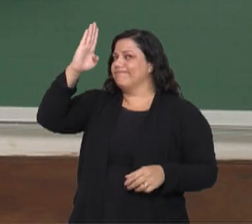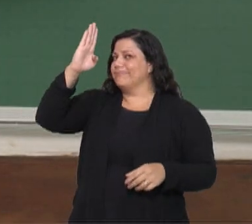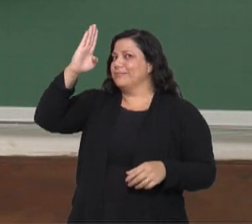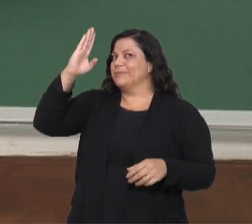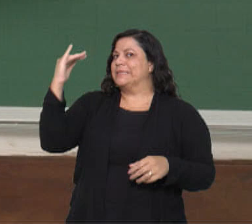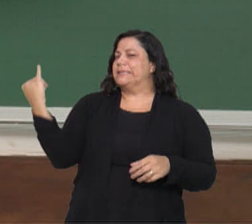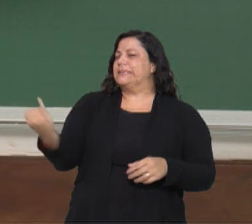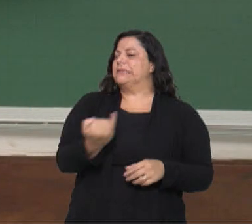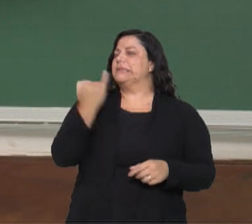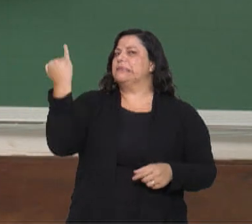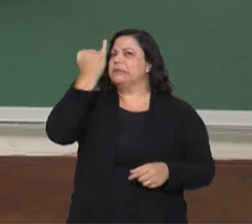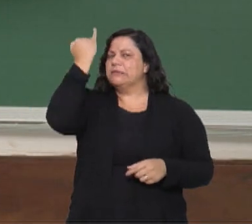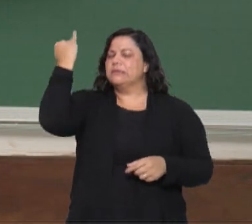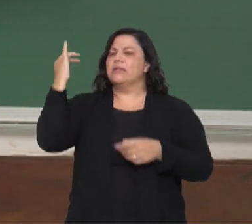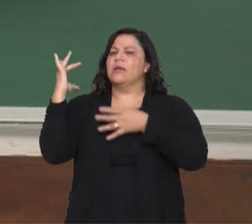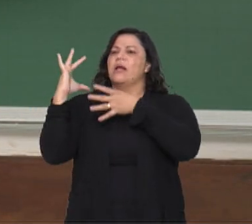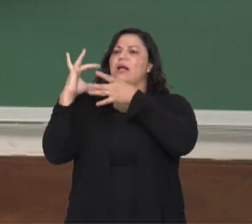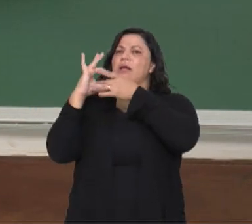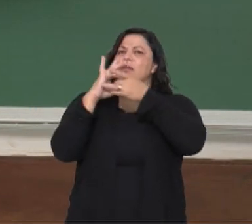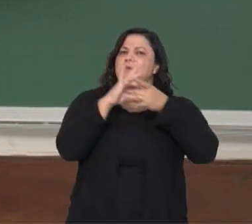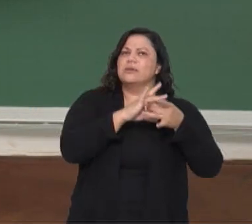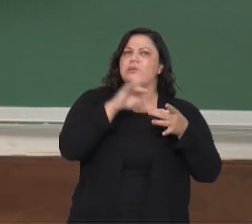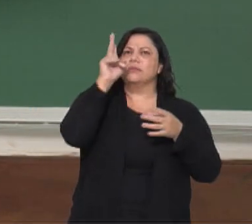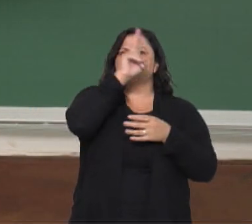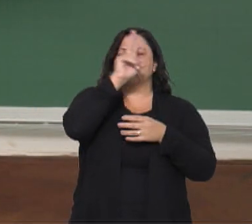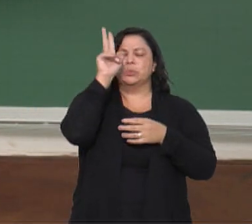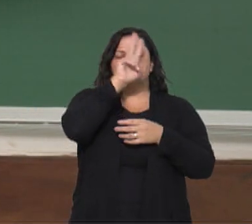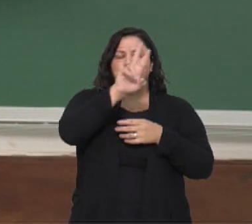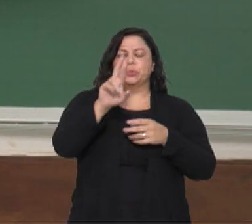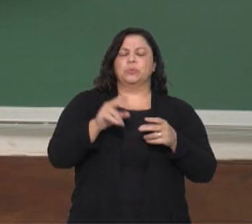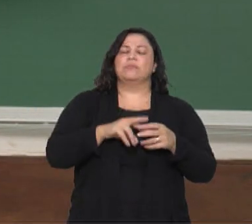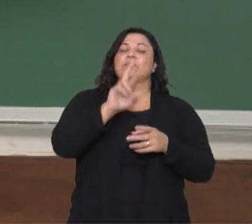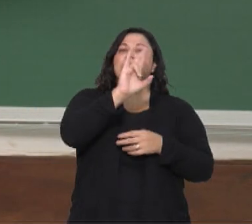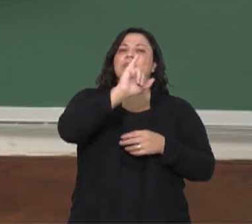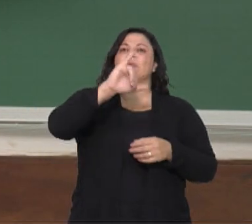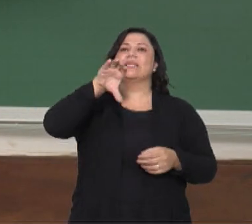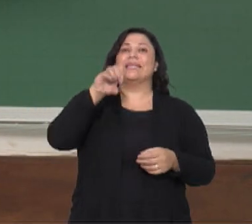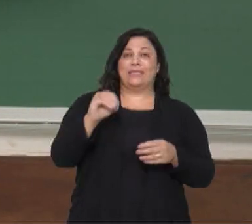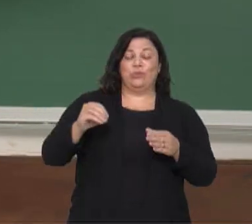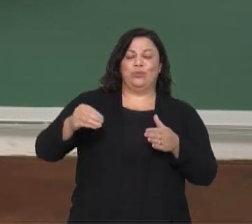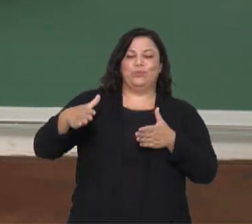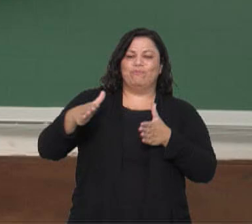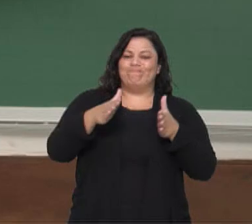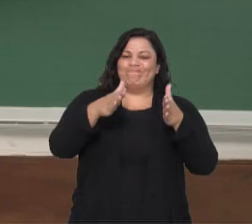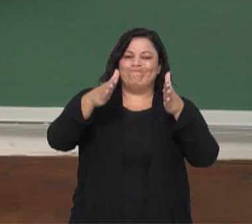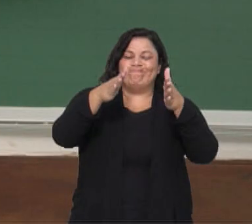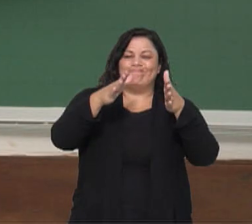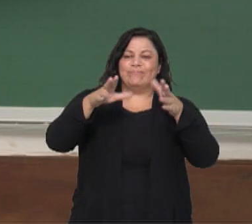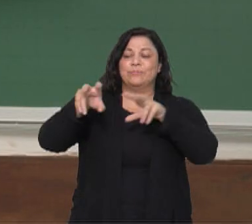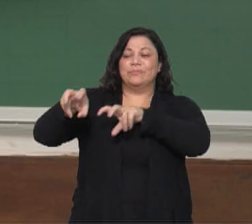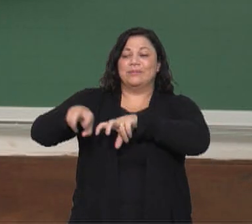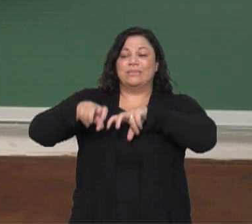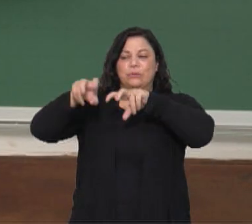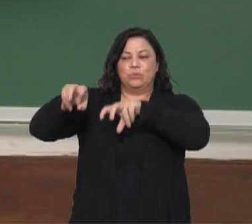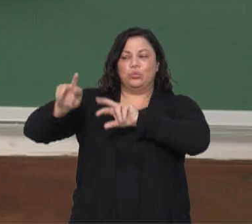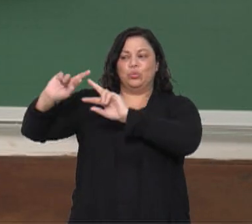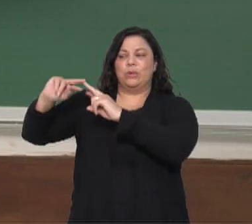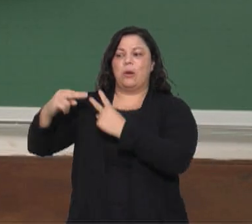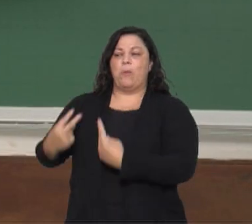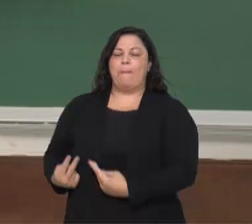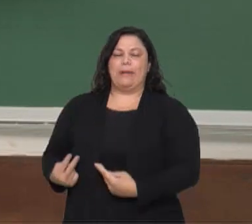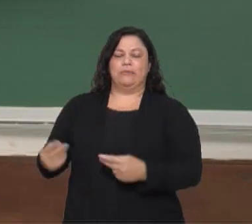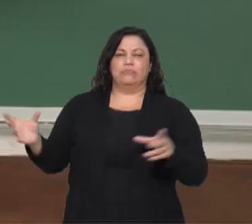de ligação histórica. Rio, agricultura, civilização. Olha que bacana. Unindo os três, nós entendemos